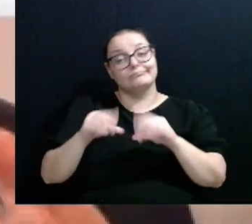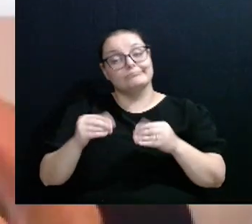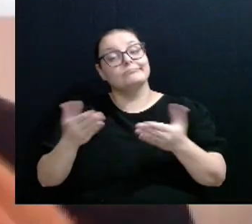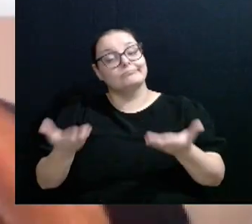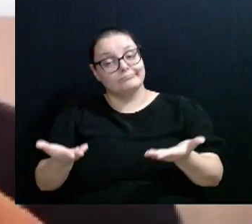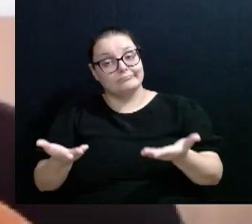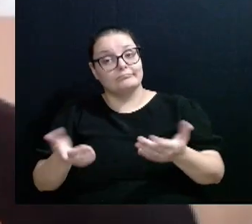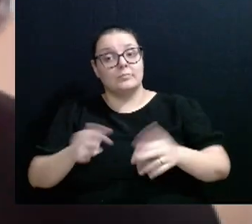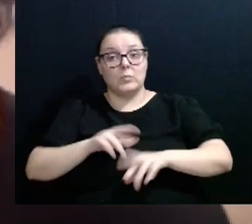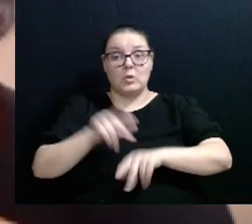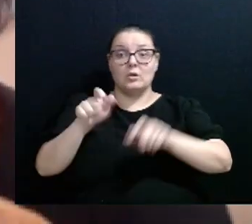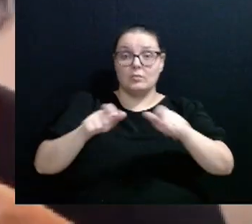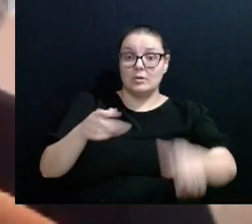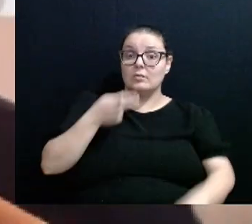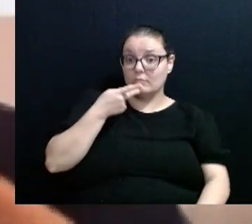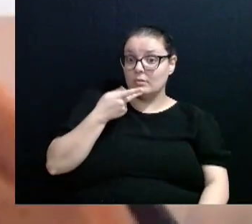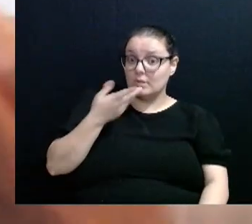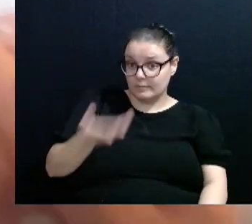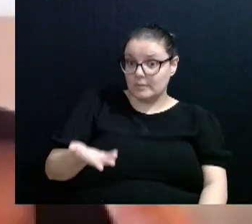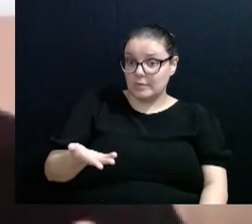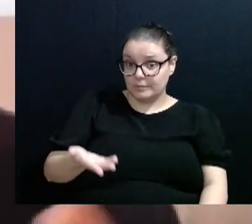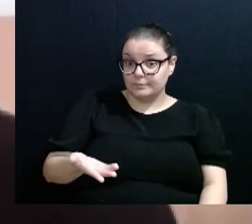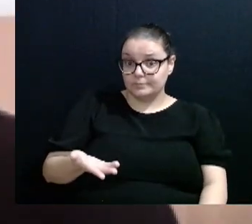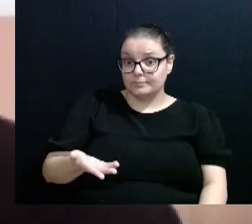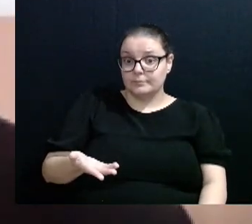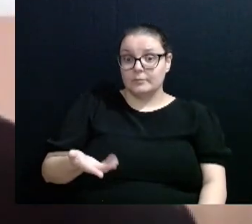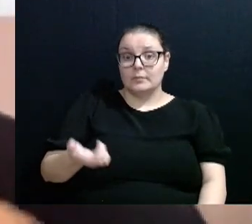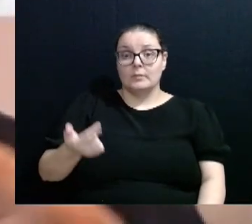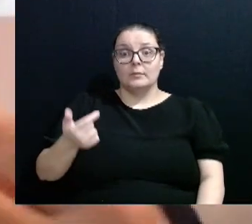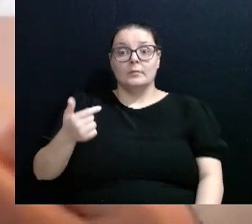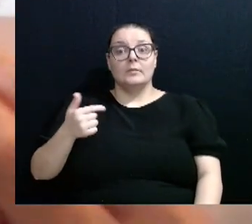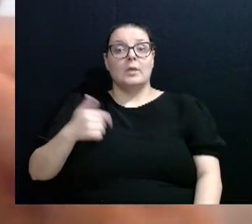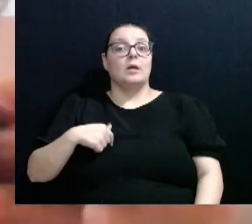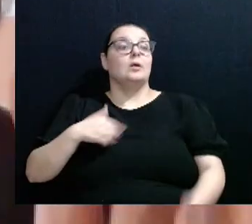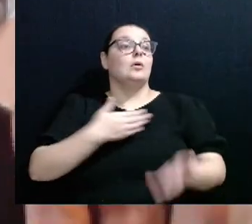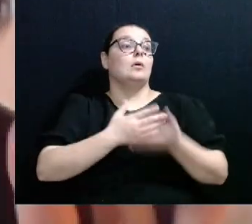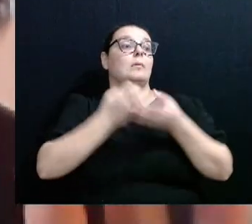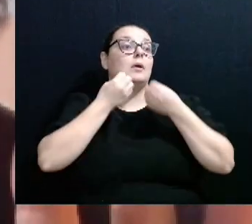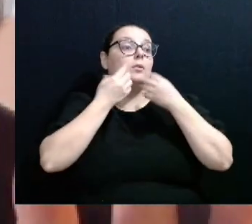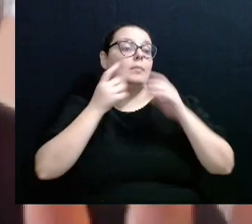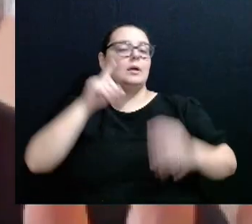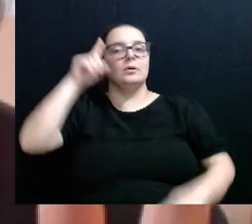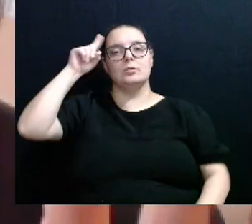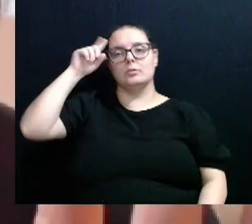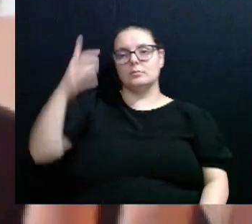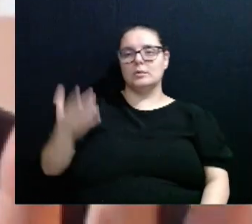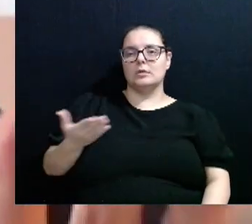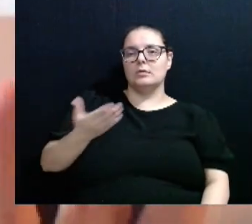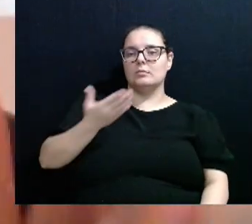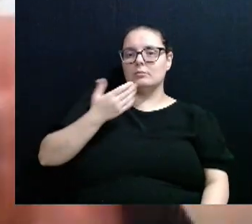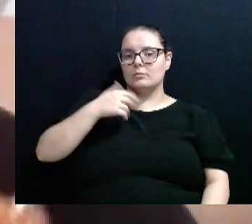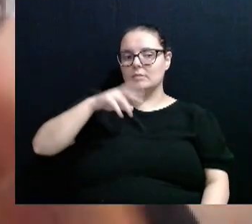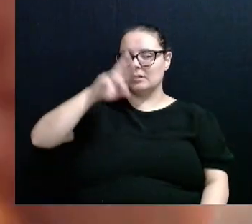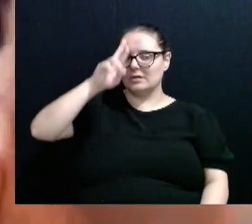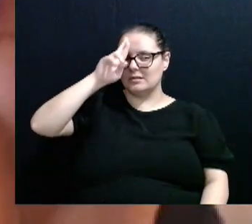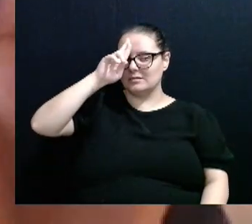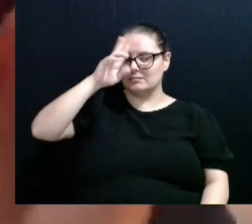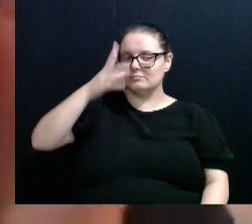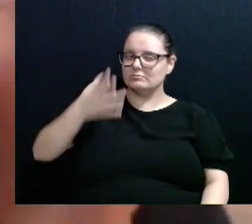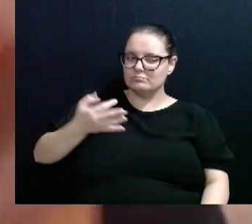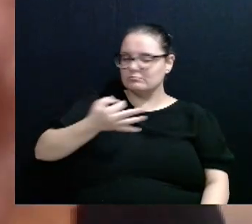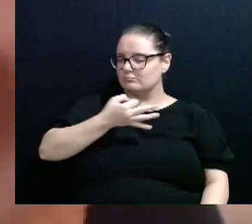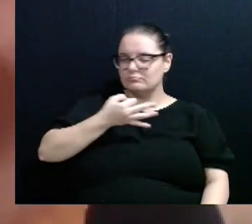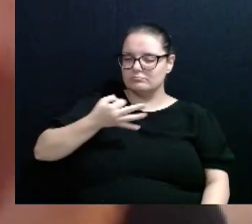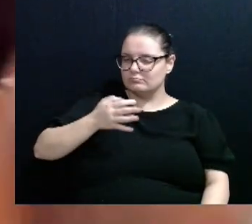pessoas relatam isso. Eu começo bem o dia, eu almoço um almoço perfeito, ou seja,